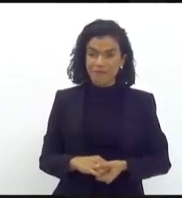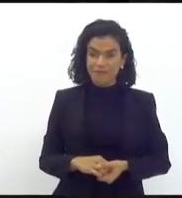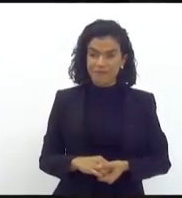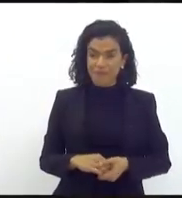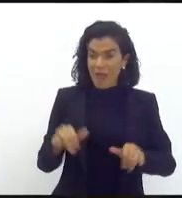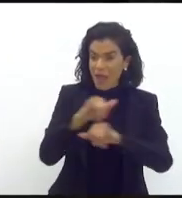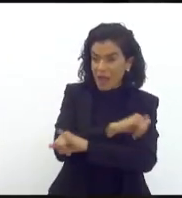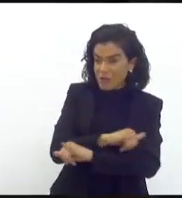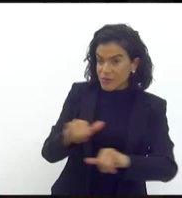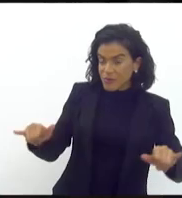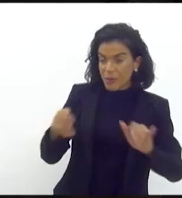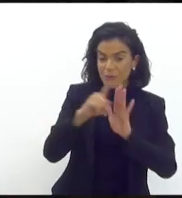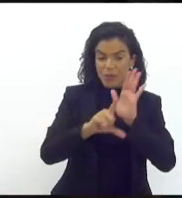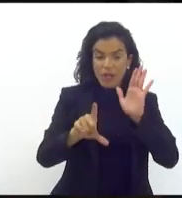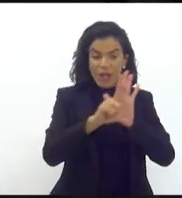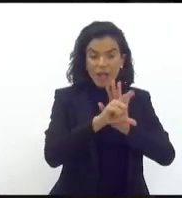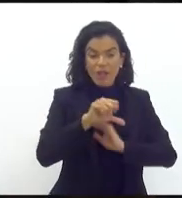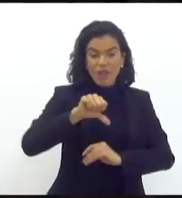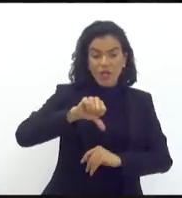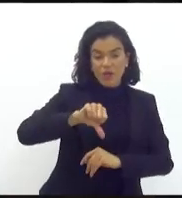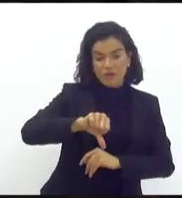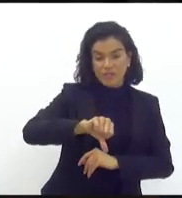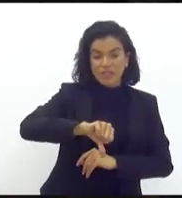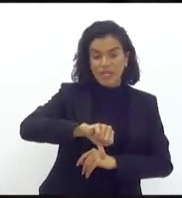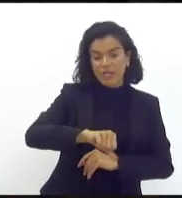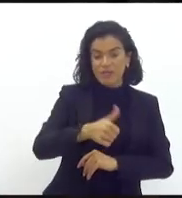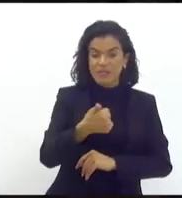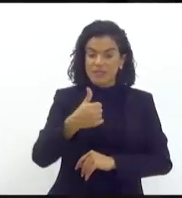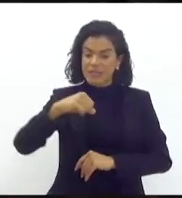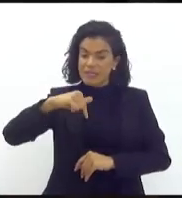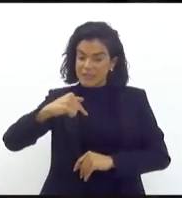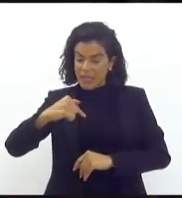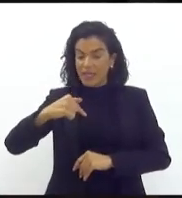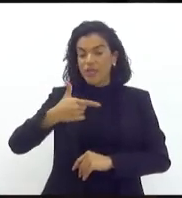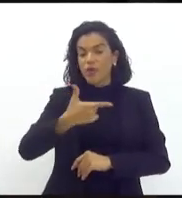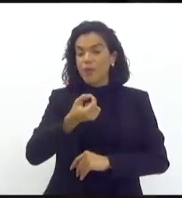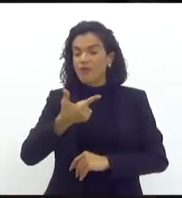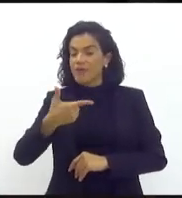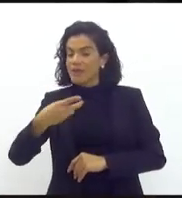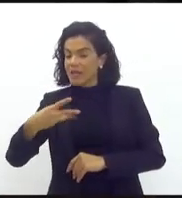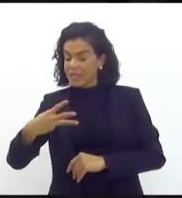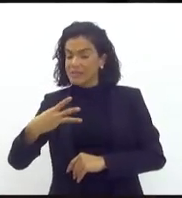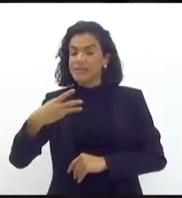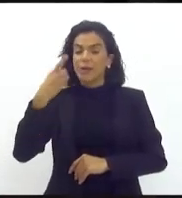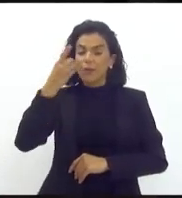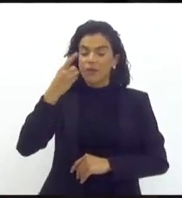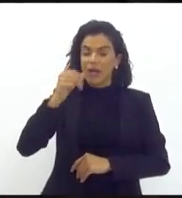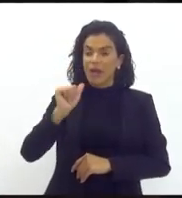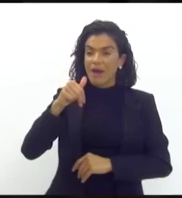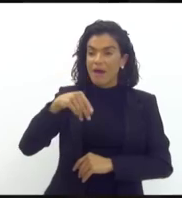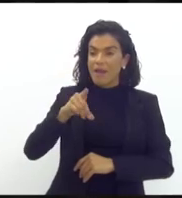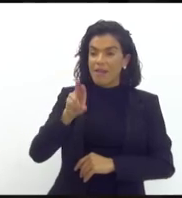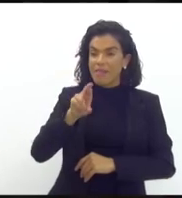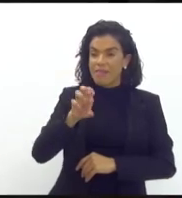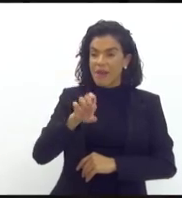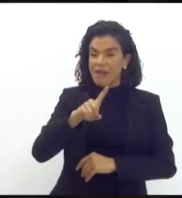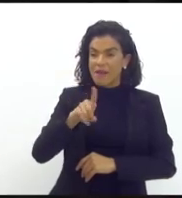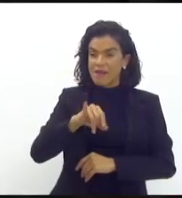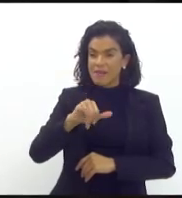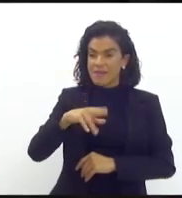anuncio projeto de lei número 917/2023 de autoria Deputado Andrézinho Siciliano